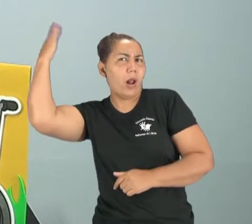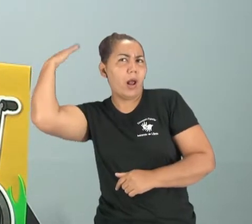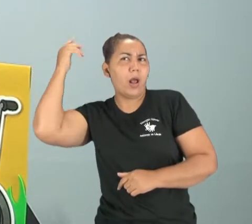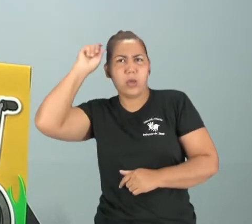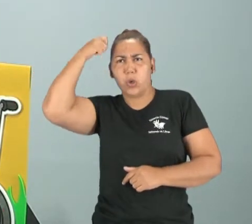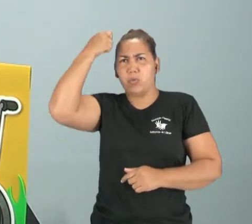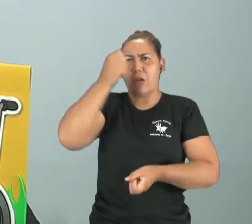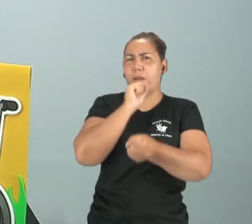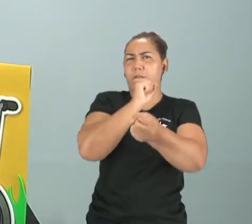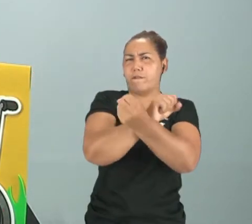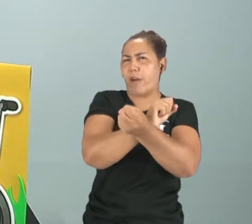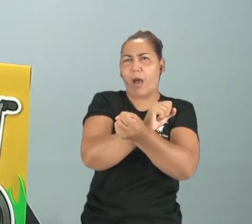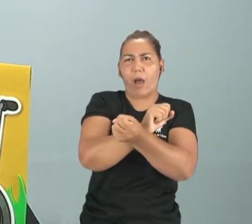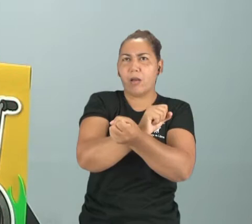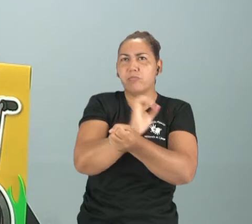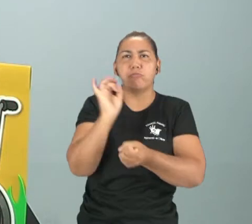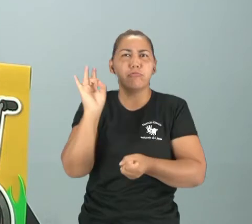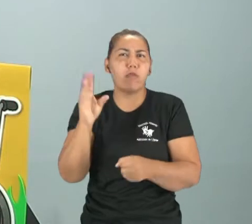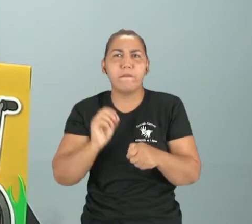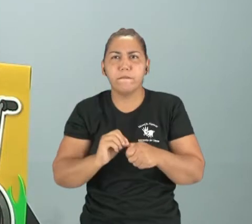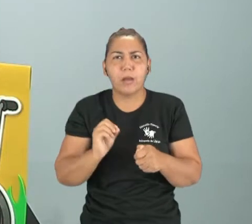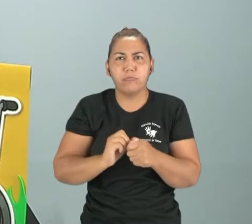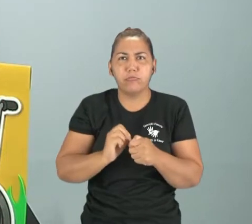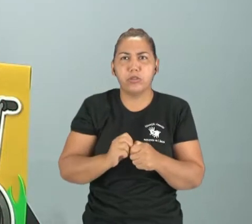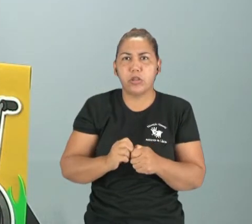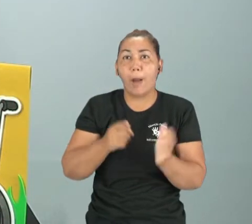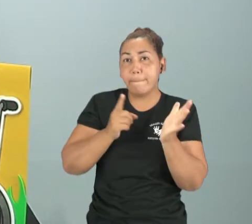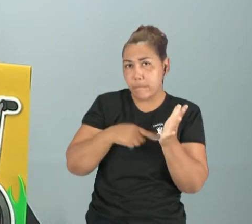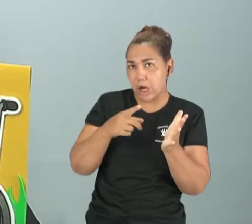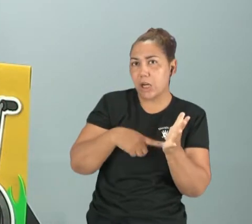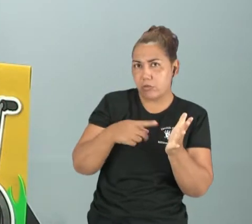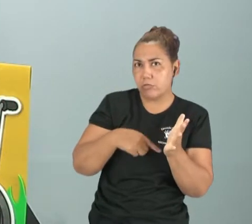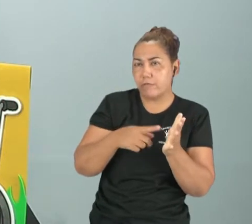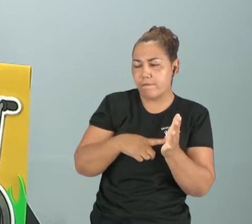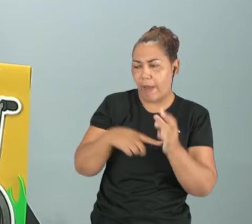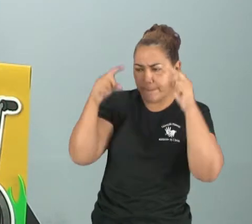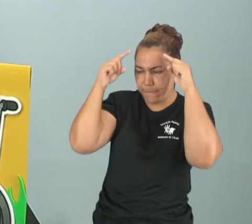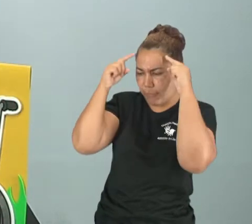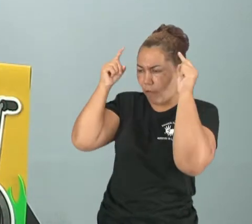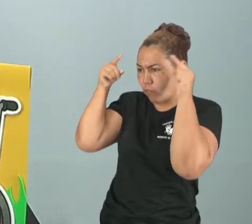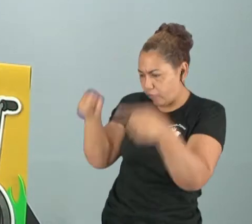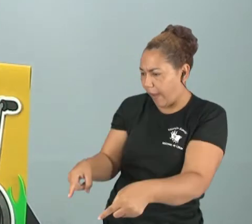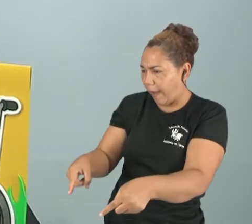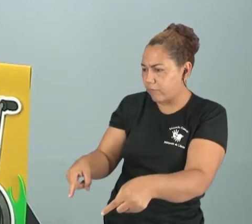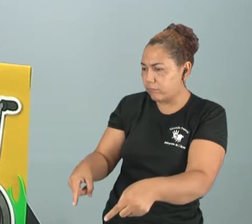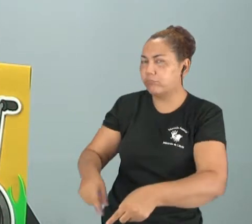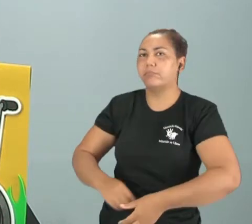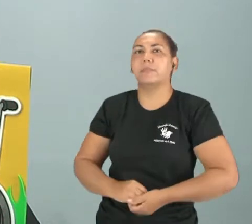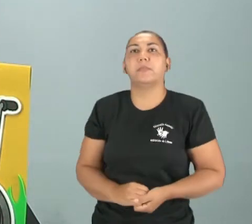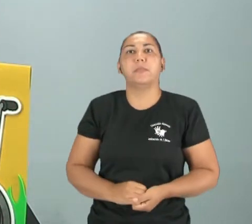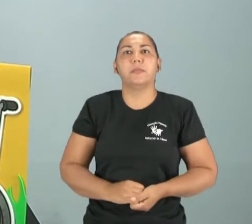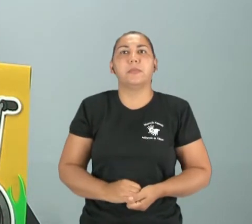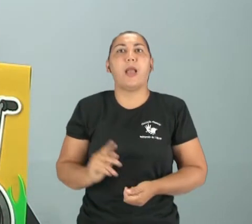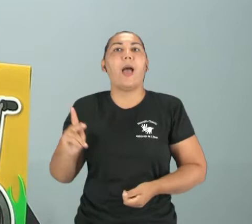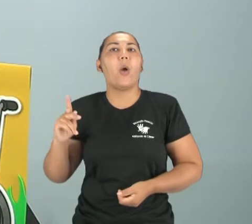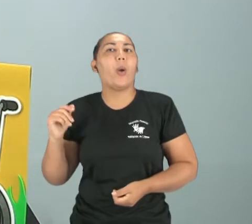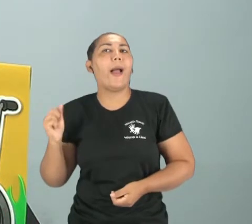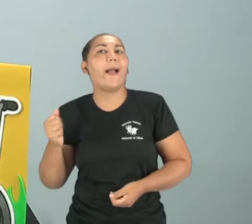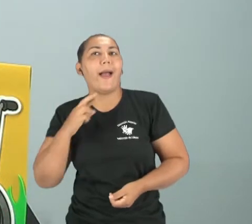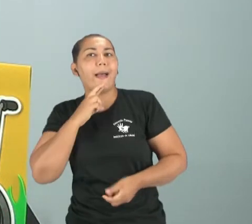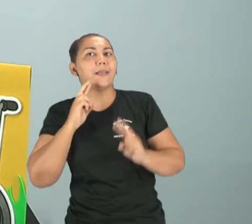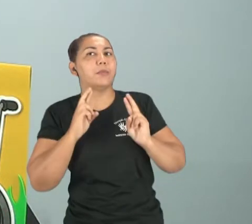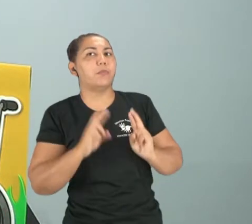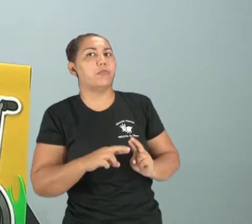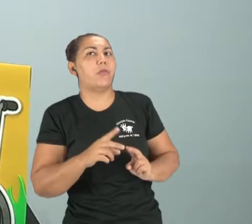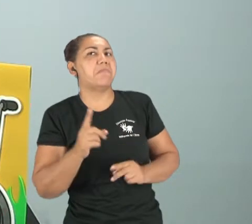só faziam o que a gente mandava. Que ele era branco, né? Bem branco. Aí o Kaká disse, mas estão enganados.